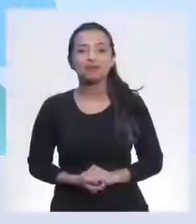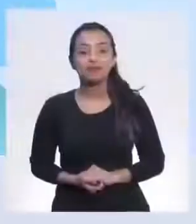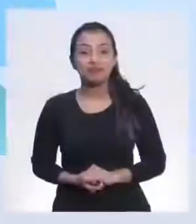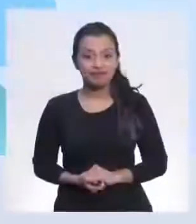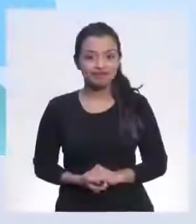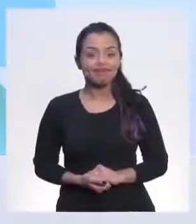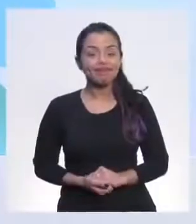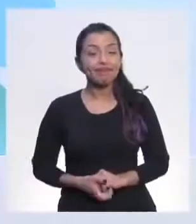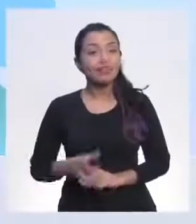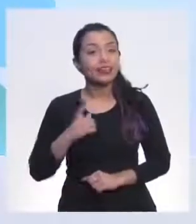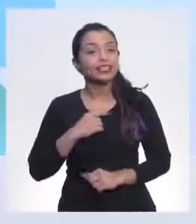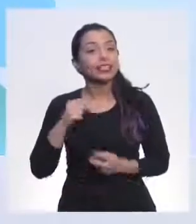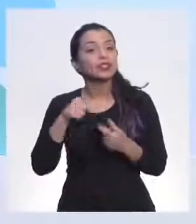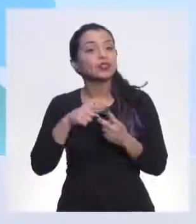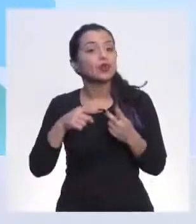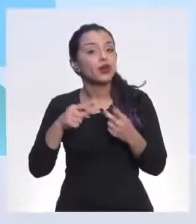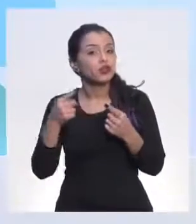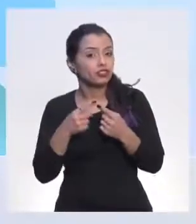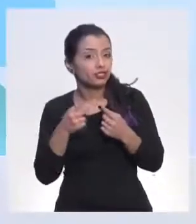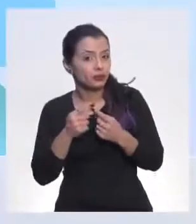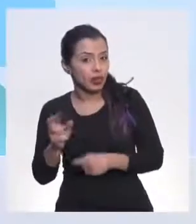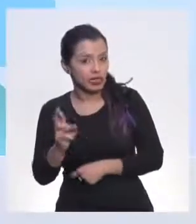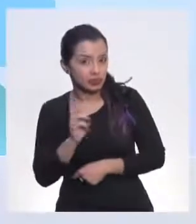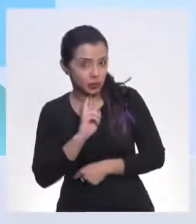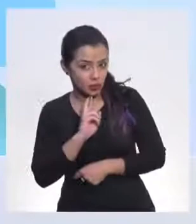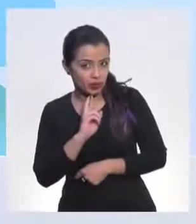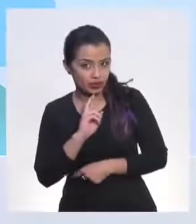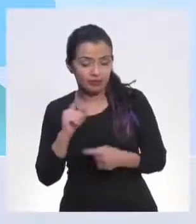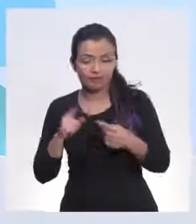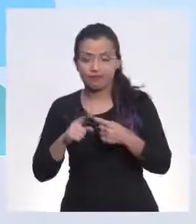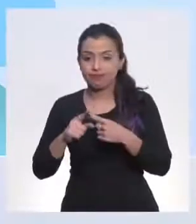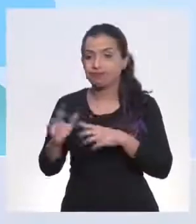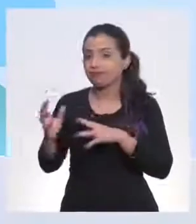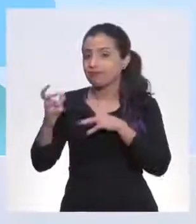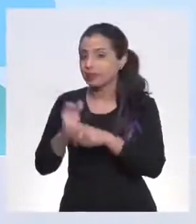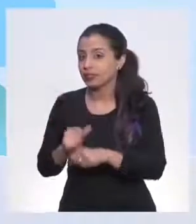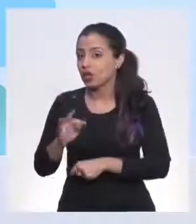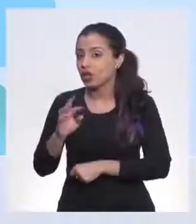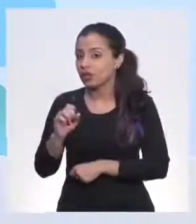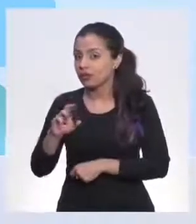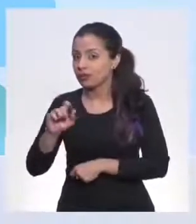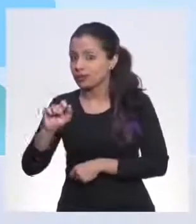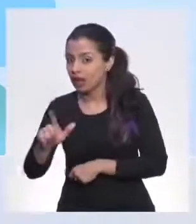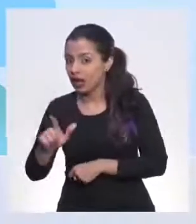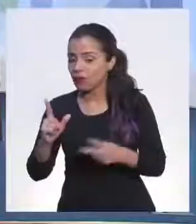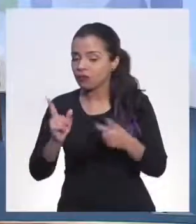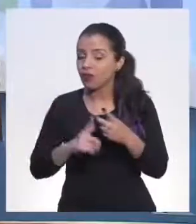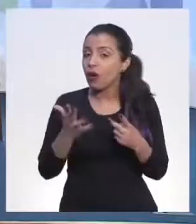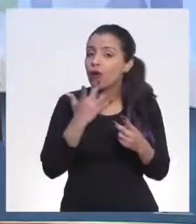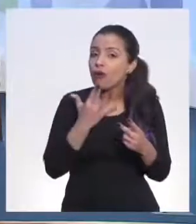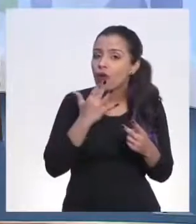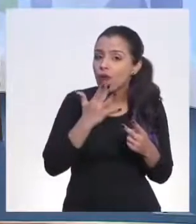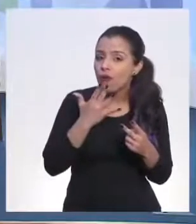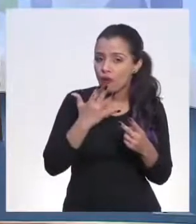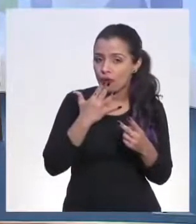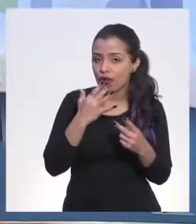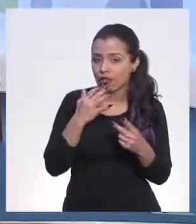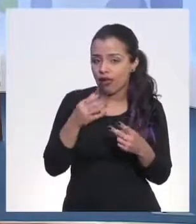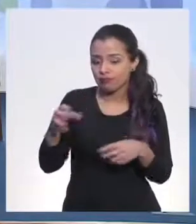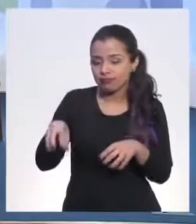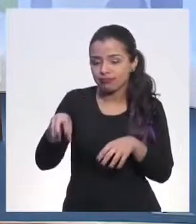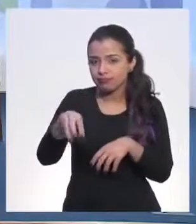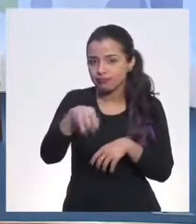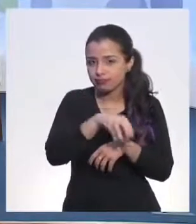Jonas, a gente tem 2 tipos de resposta. Tá, Total e por cor de ficha. beleza. Beleza? Então,